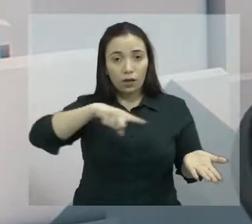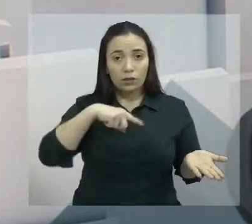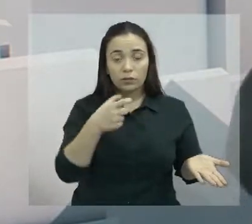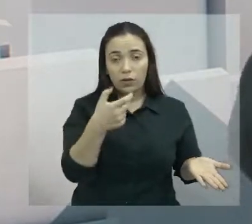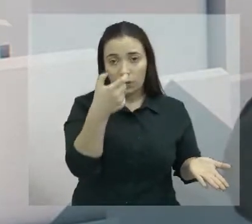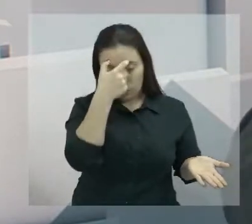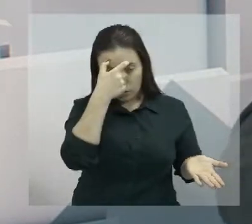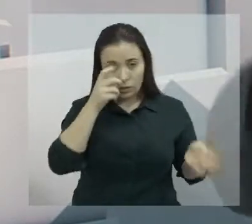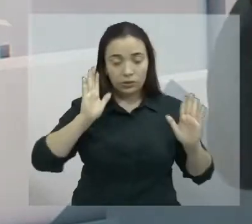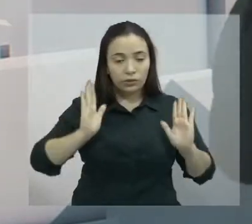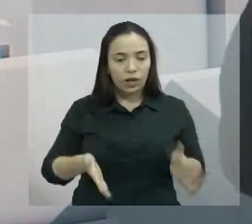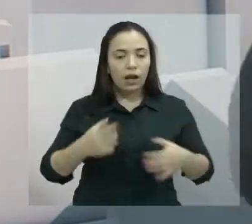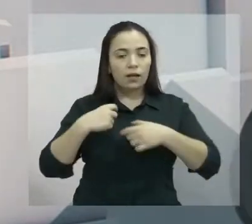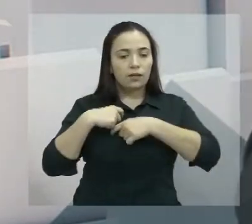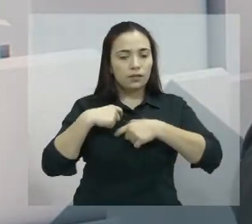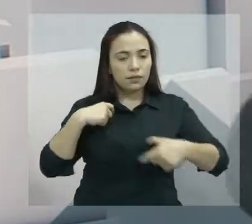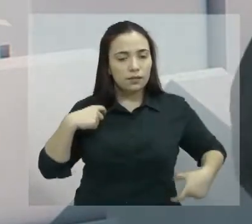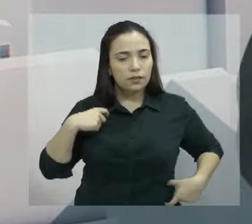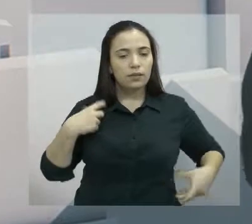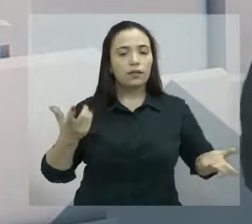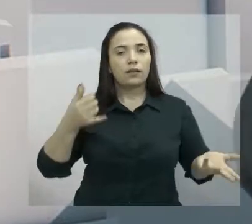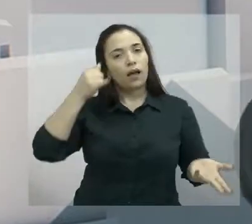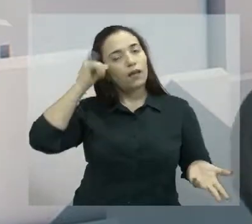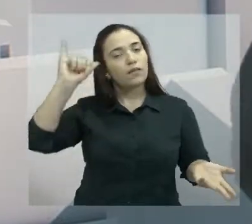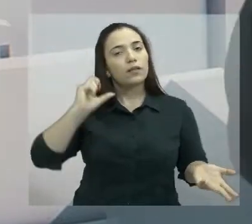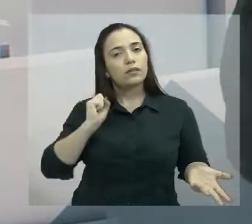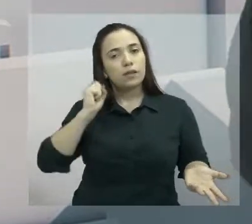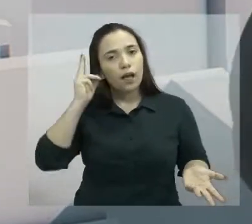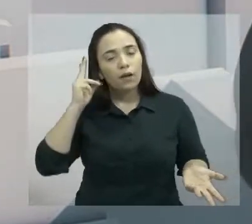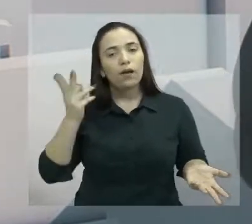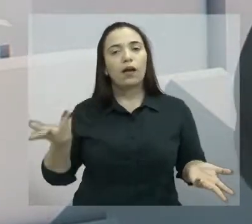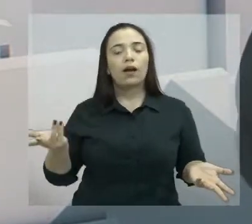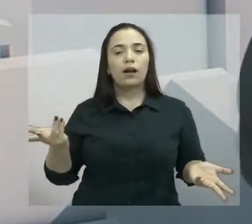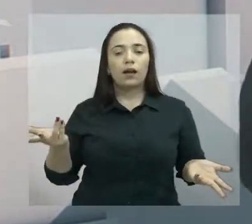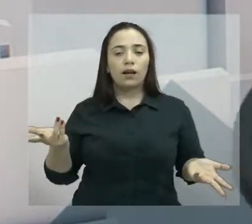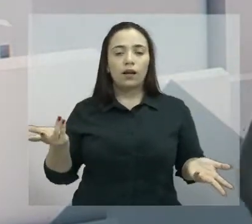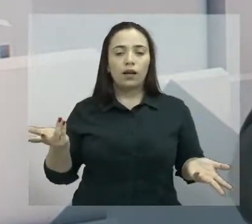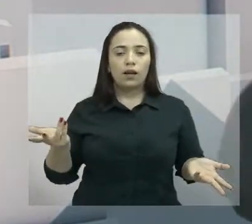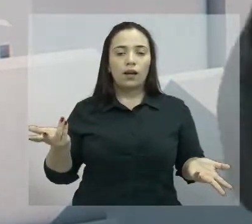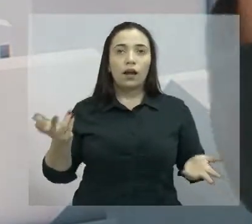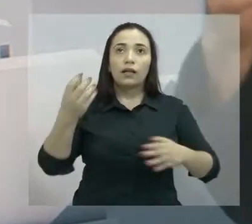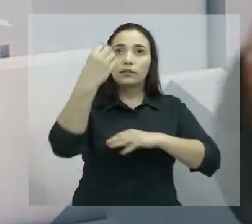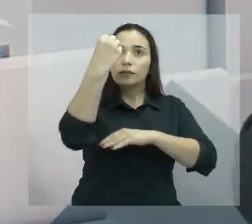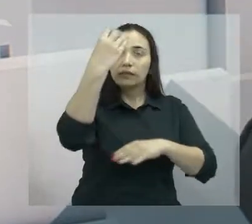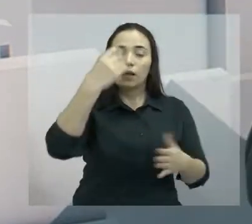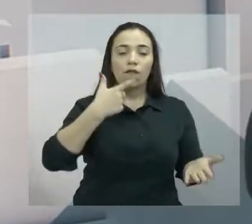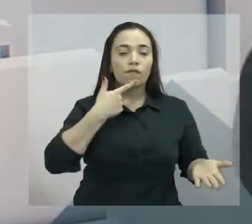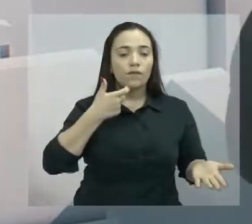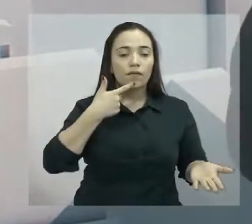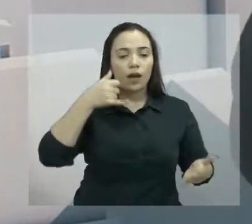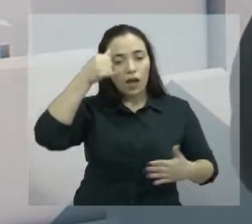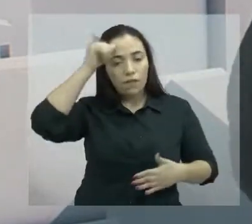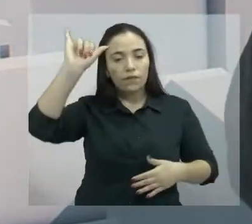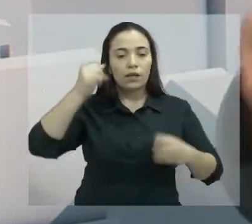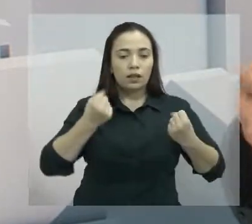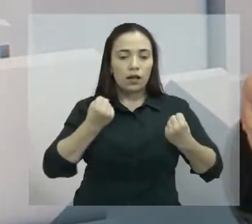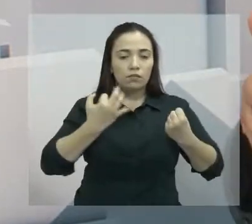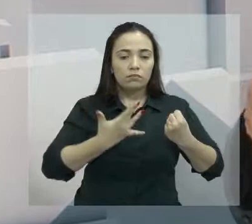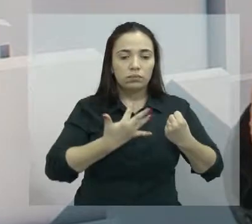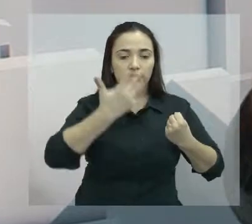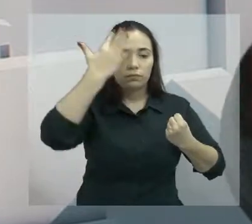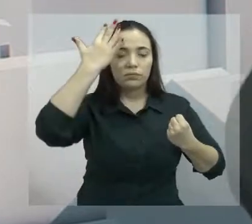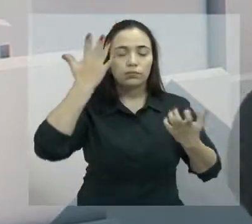disso. Né, usar o cinto, não usar o celular, prestar atenção, não passar o semáforo vermelho, né, não ultrapassar o